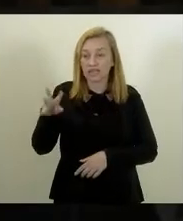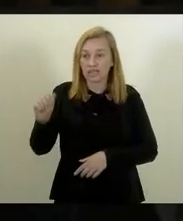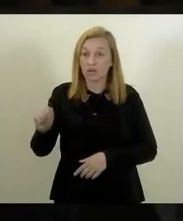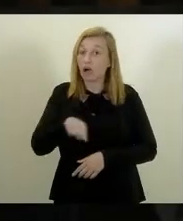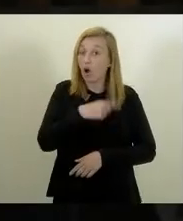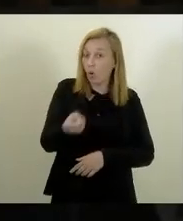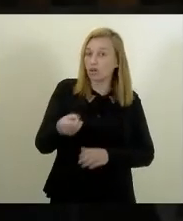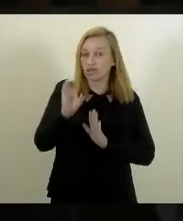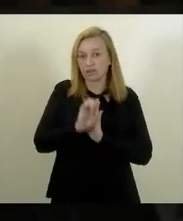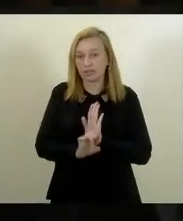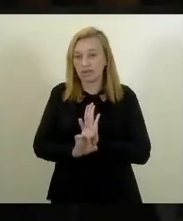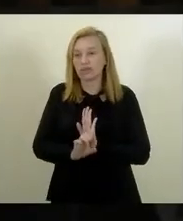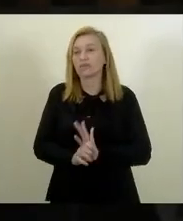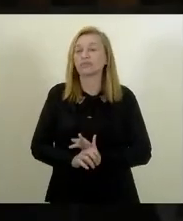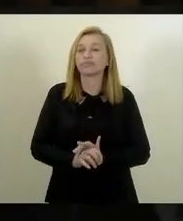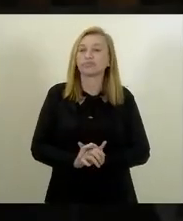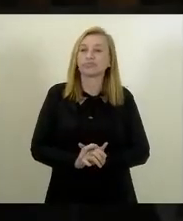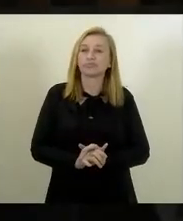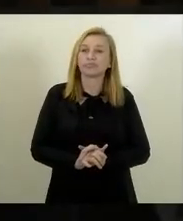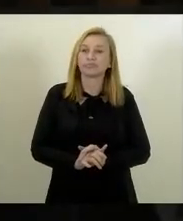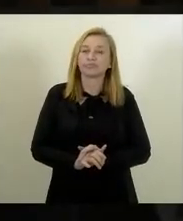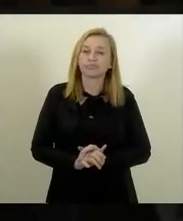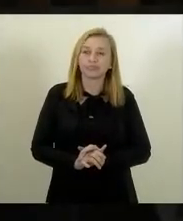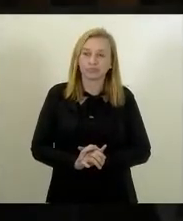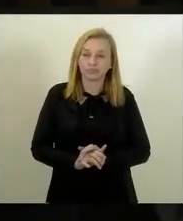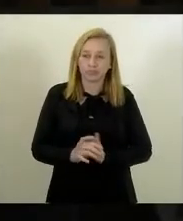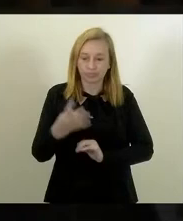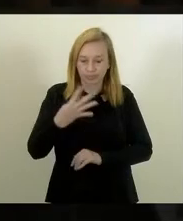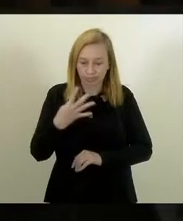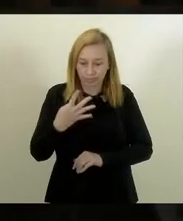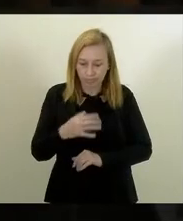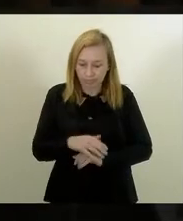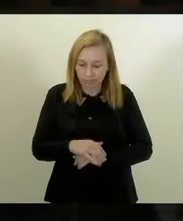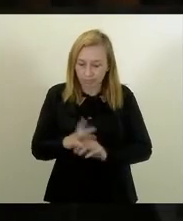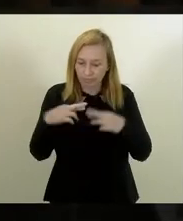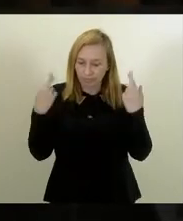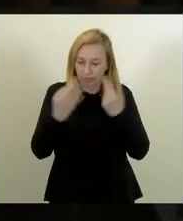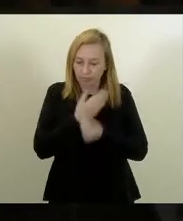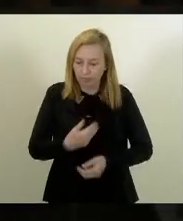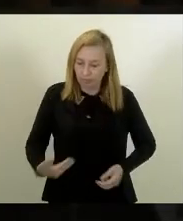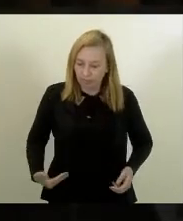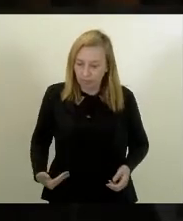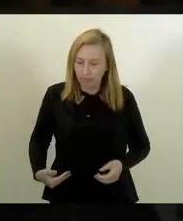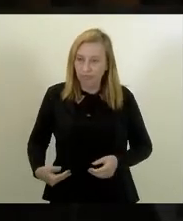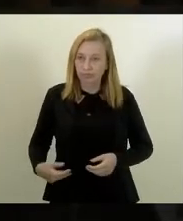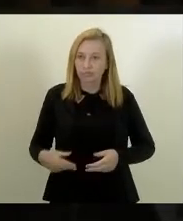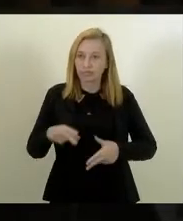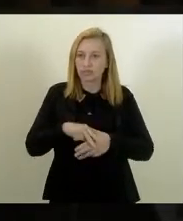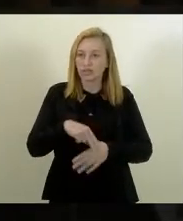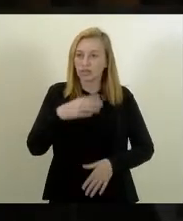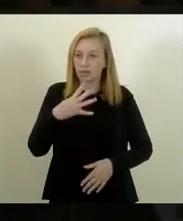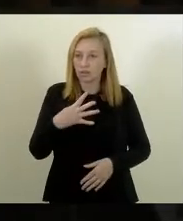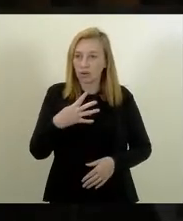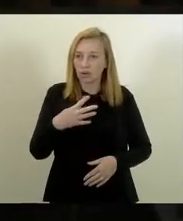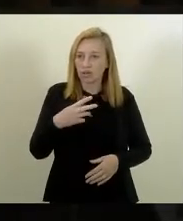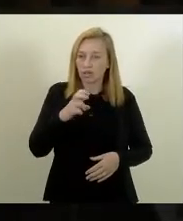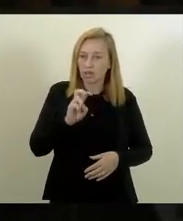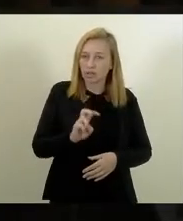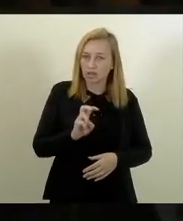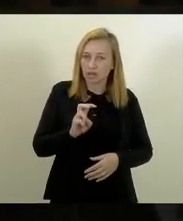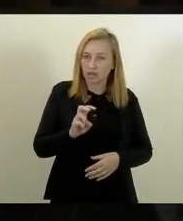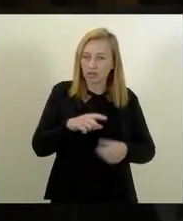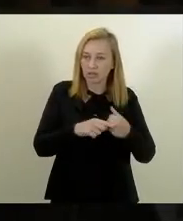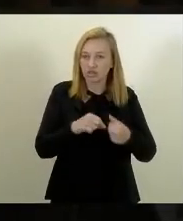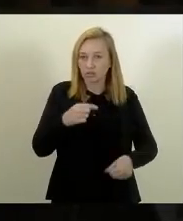emenda diz assim, a 4. As audiências públicas previstas no inciso 4, do 5º do